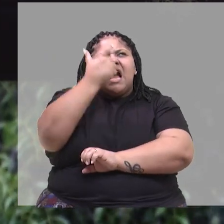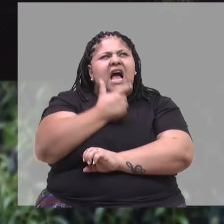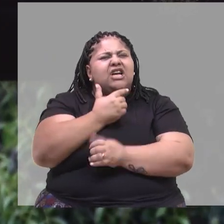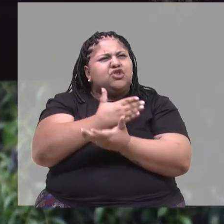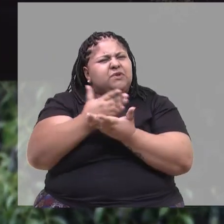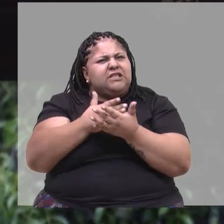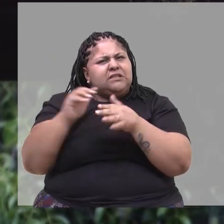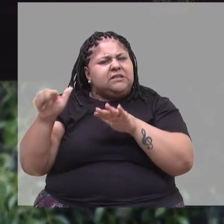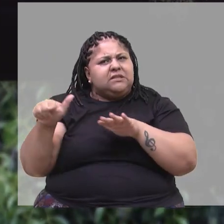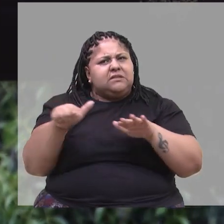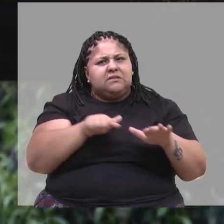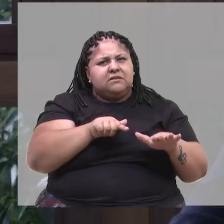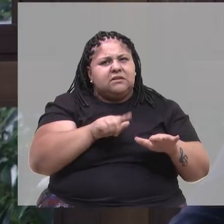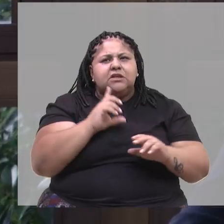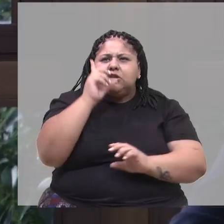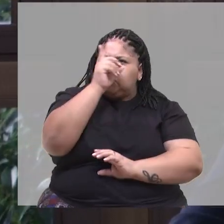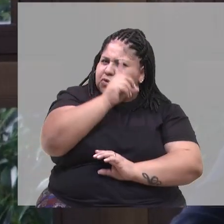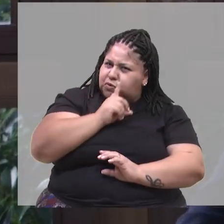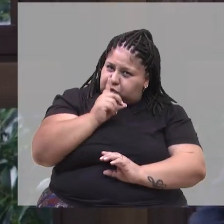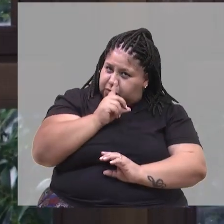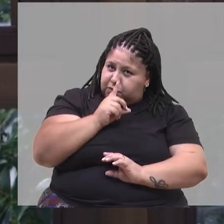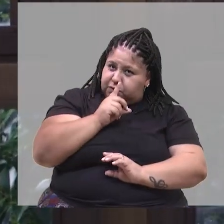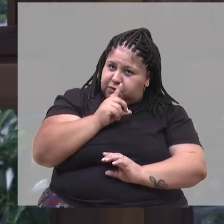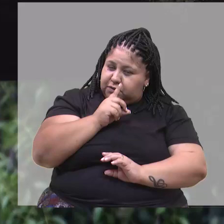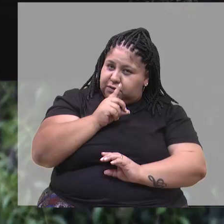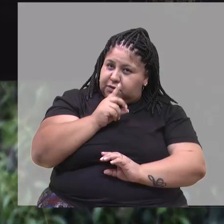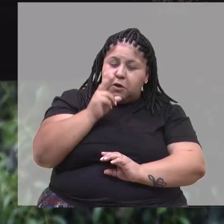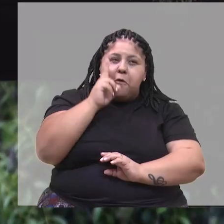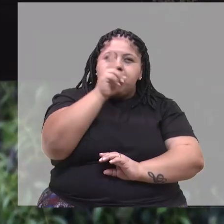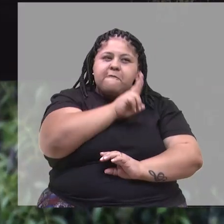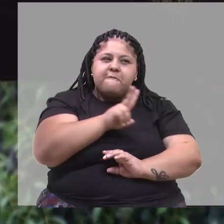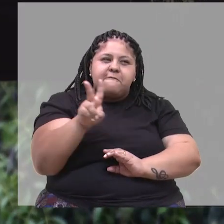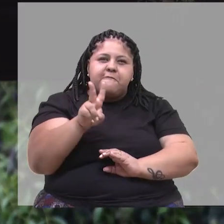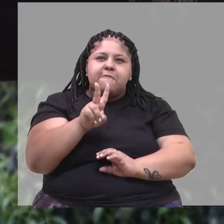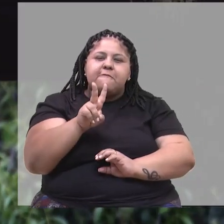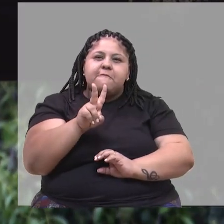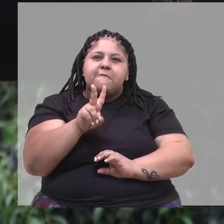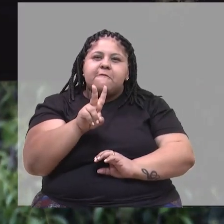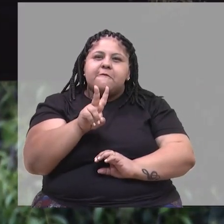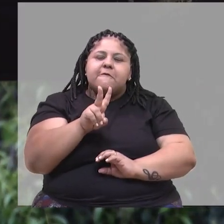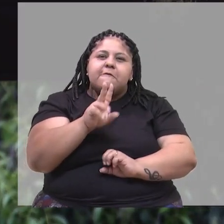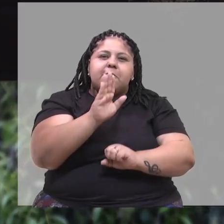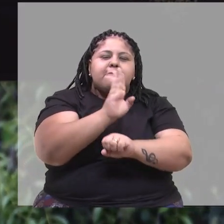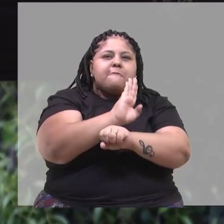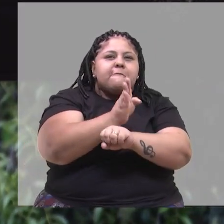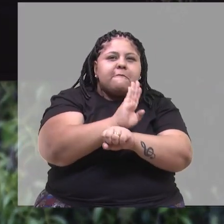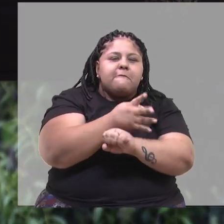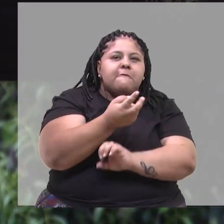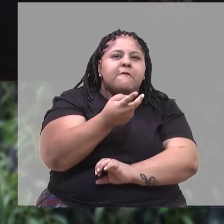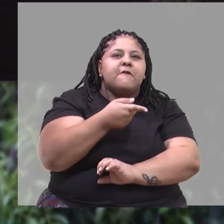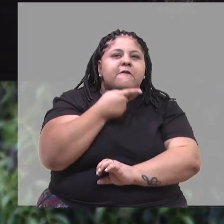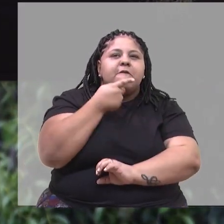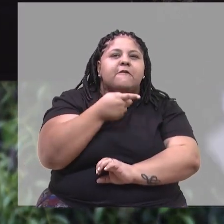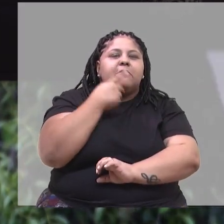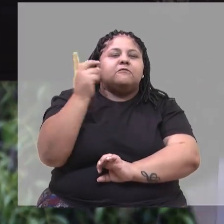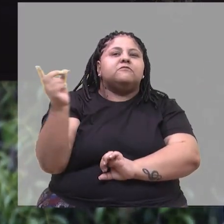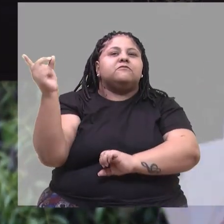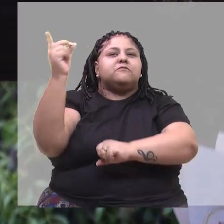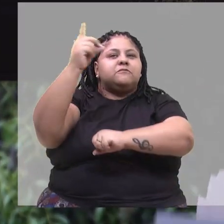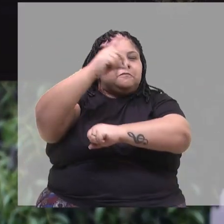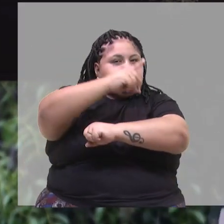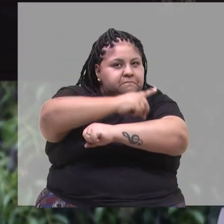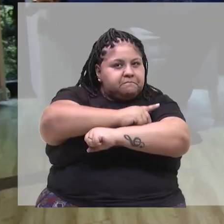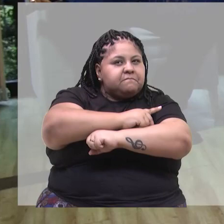acho que foi no início da semana, domingo, veio o vídeo dela falando disso, né, falando do